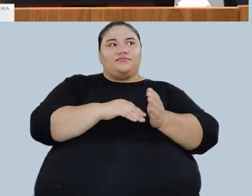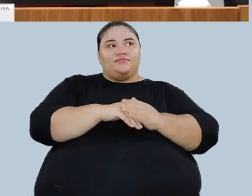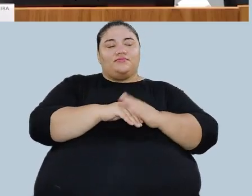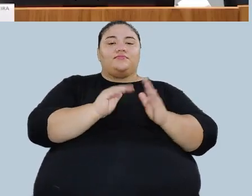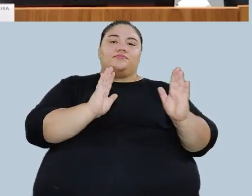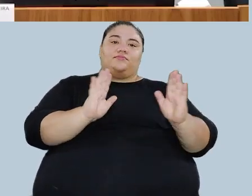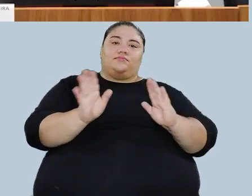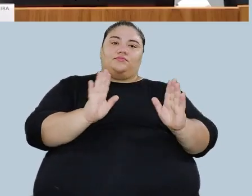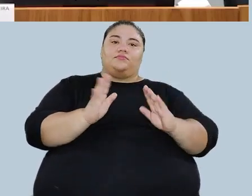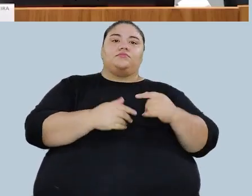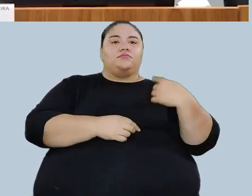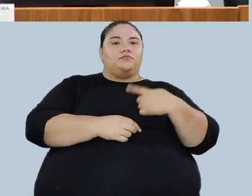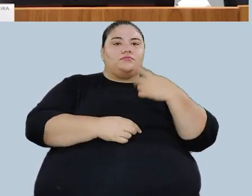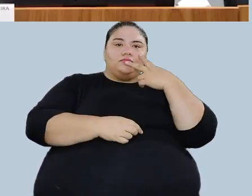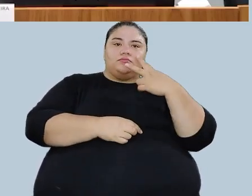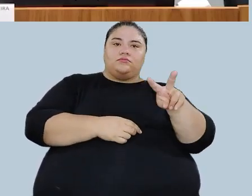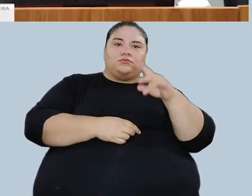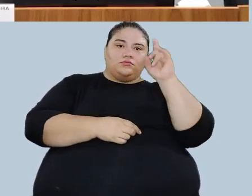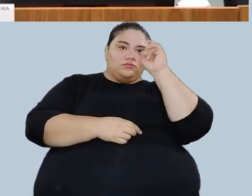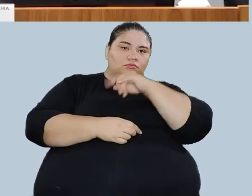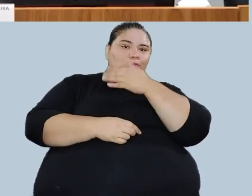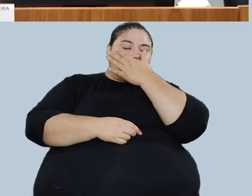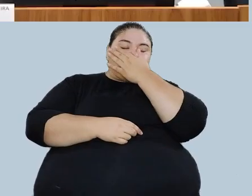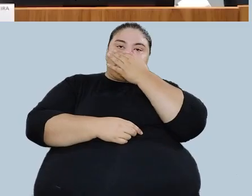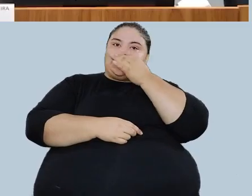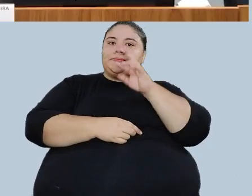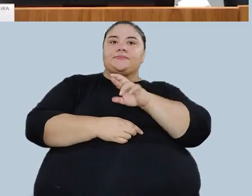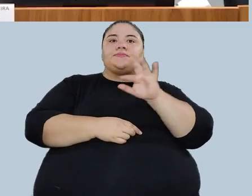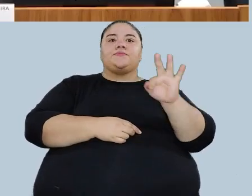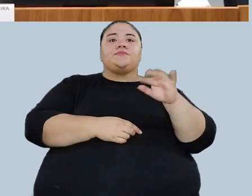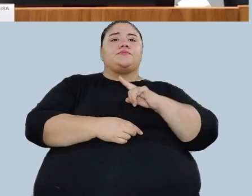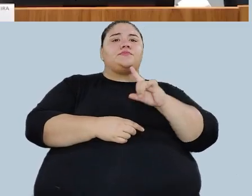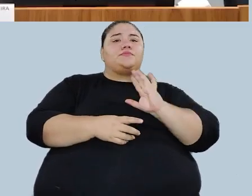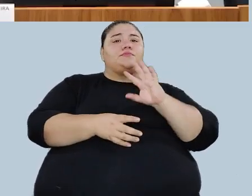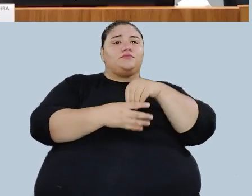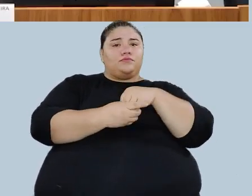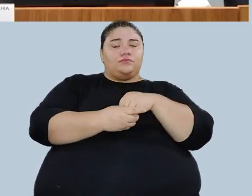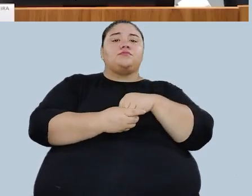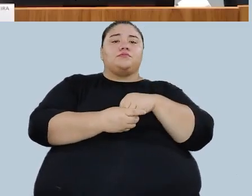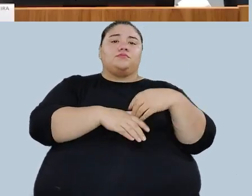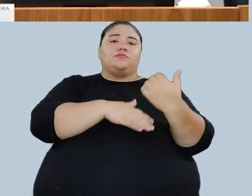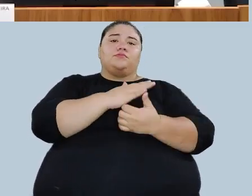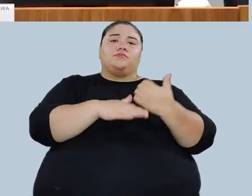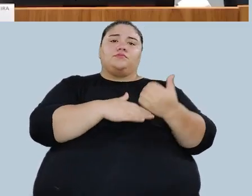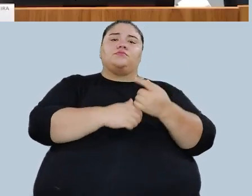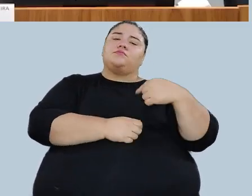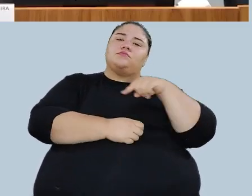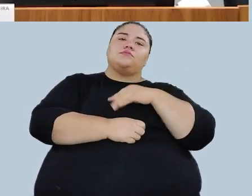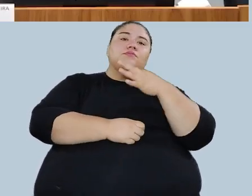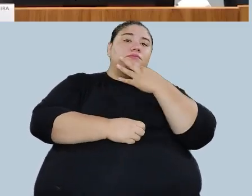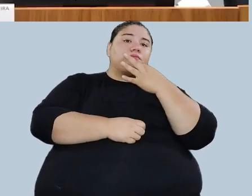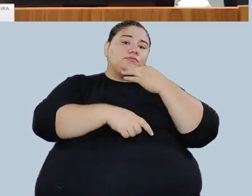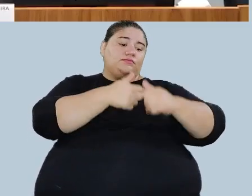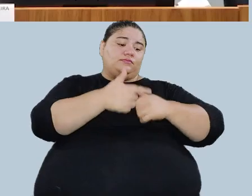certo período, né? Nós veremos isso, diferente da Receita Federal, que a Receita Federal está dentro das empresas, né? Conhecem